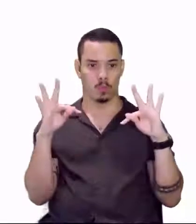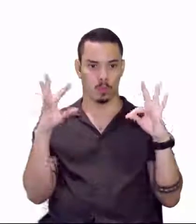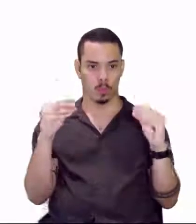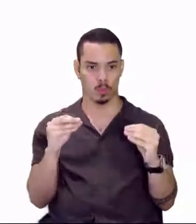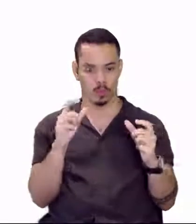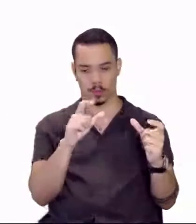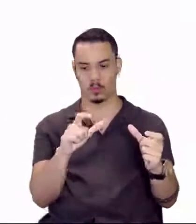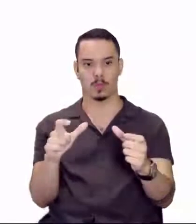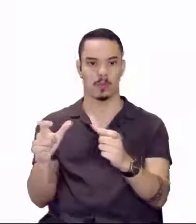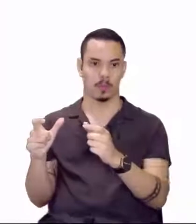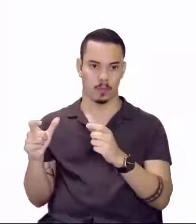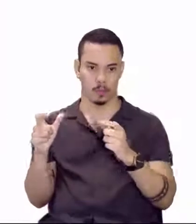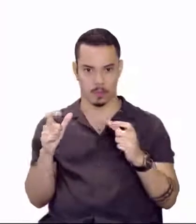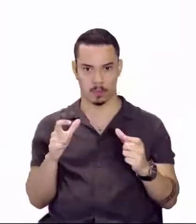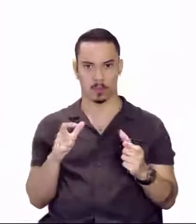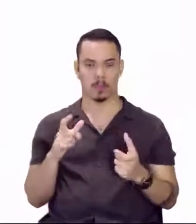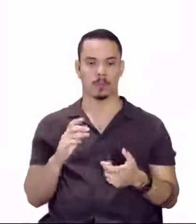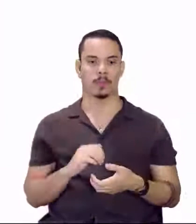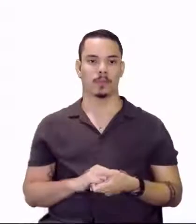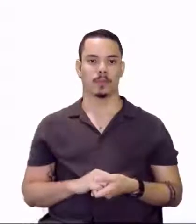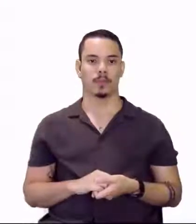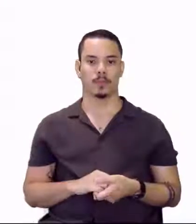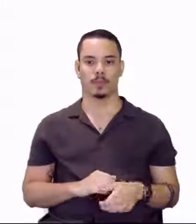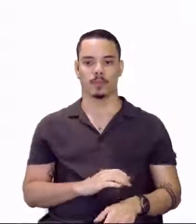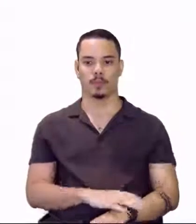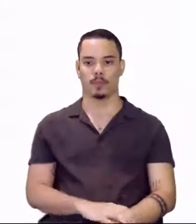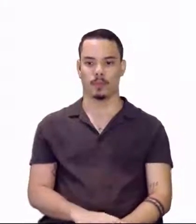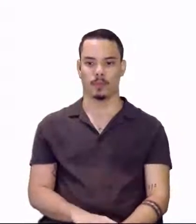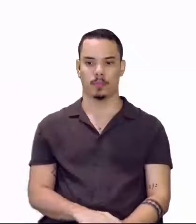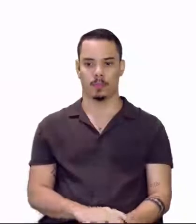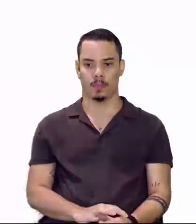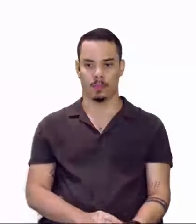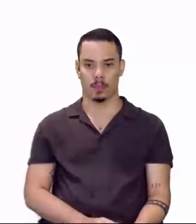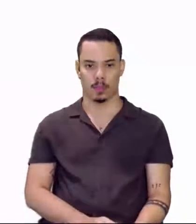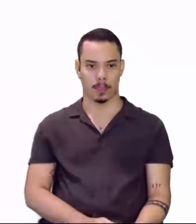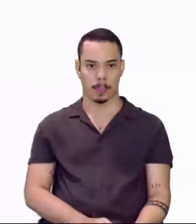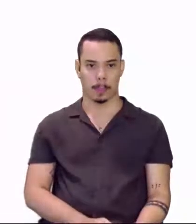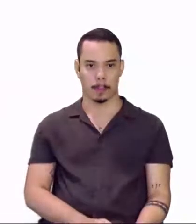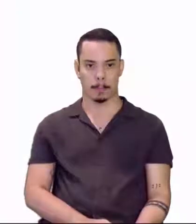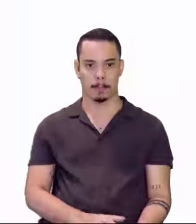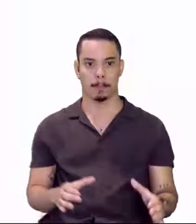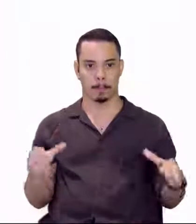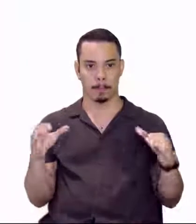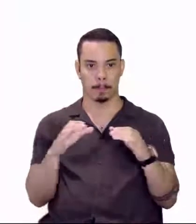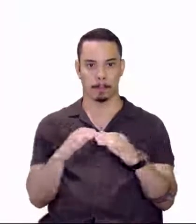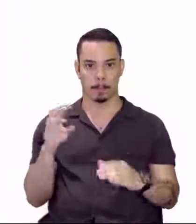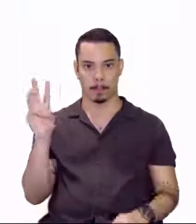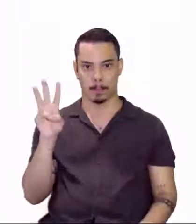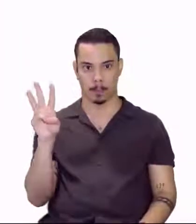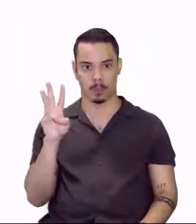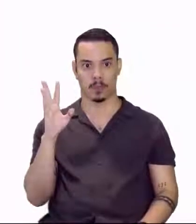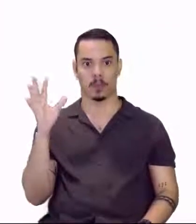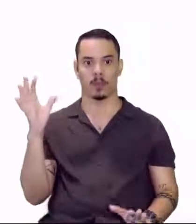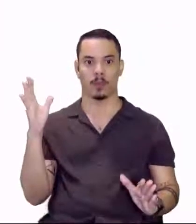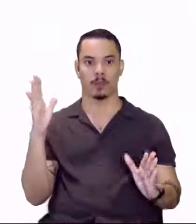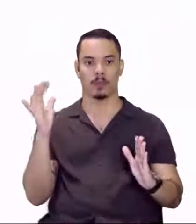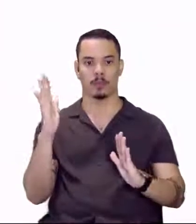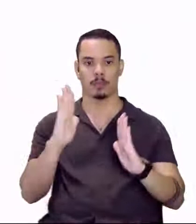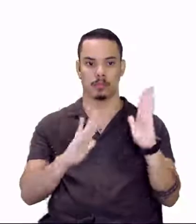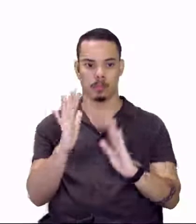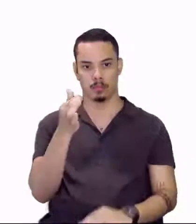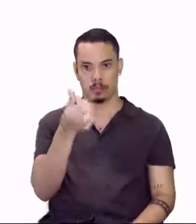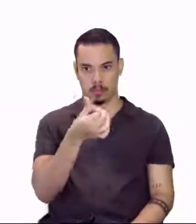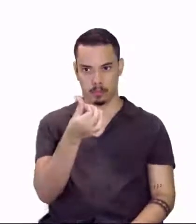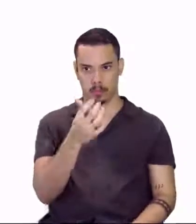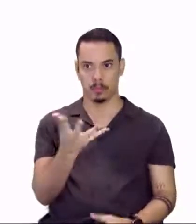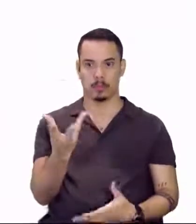localizados nessa região, no grupo 3, no 6º período. Eles são internos por causa